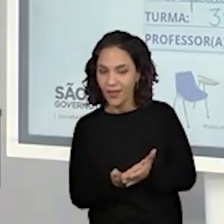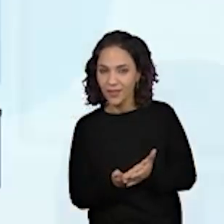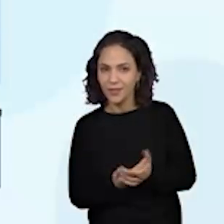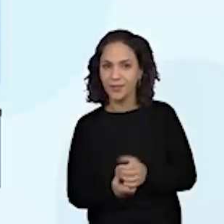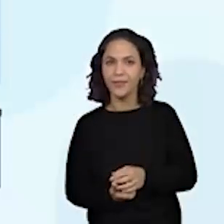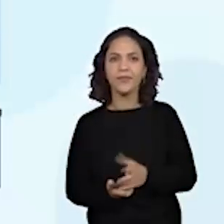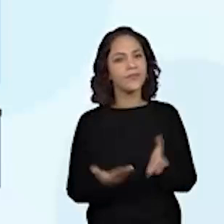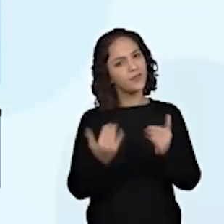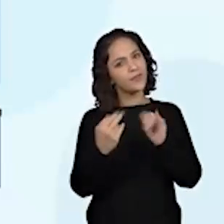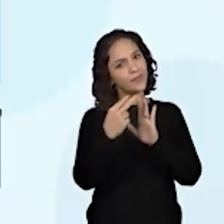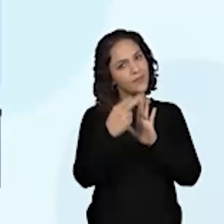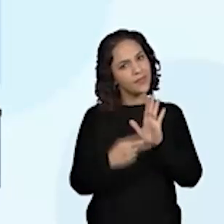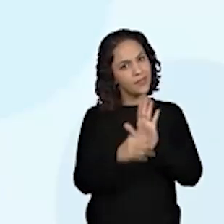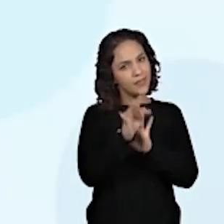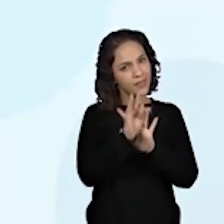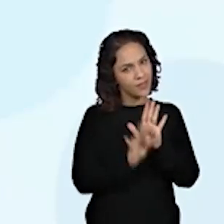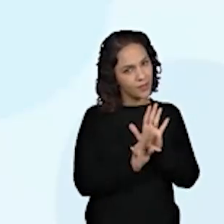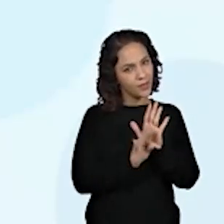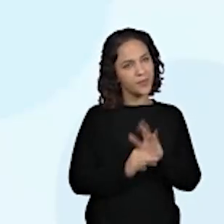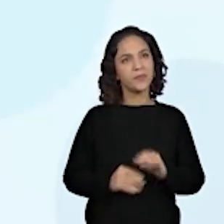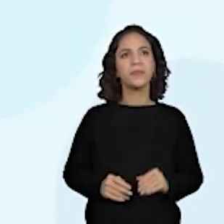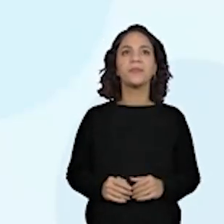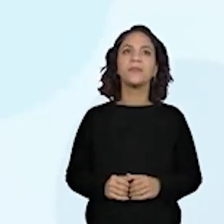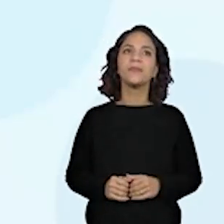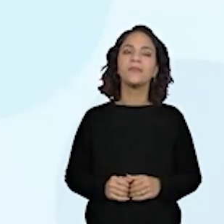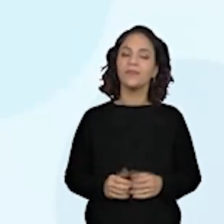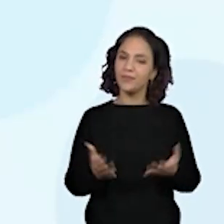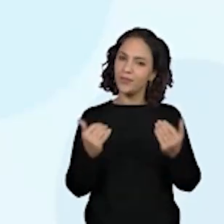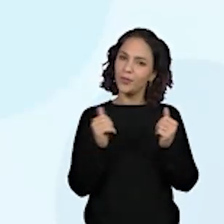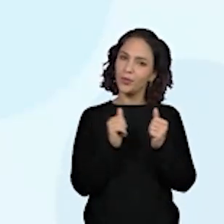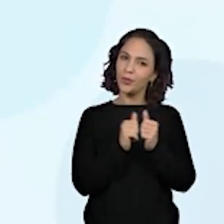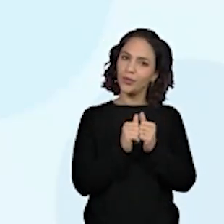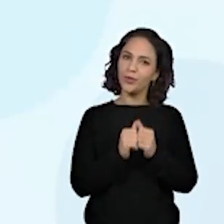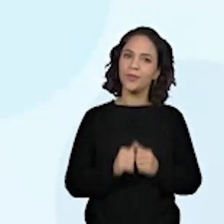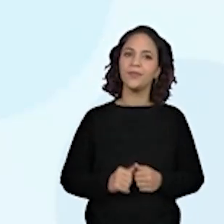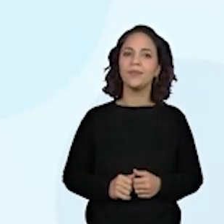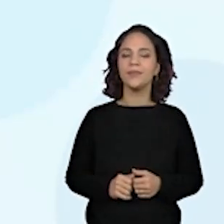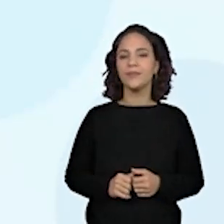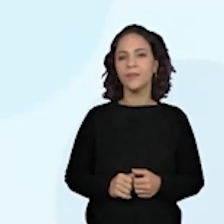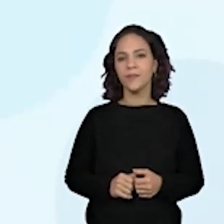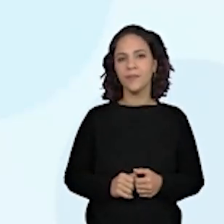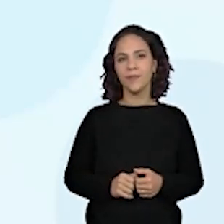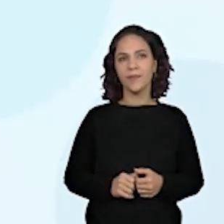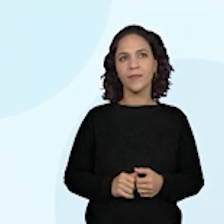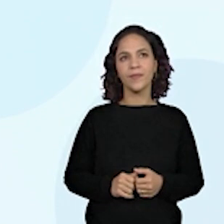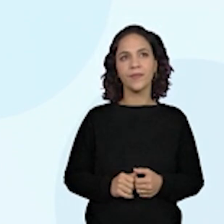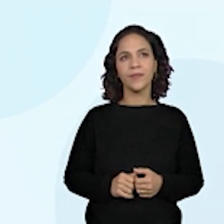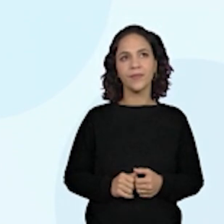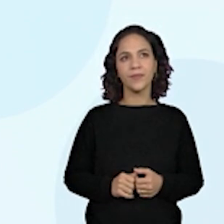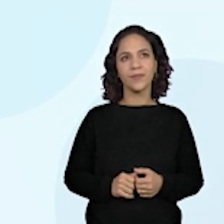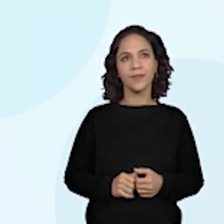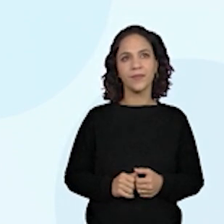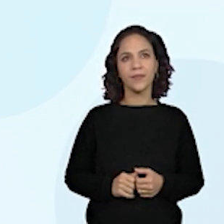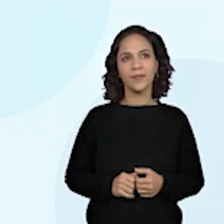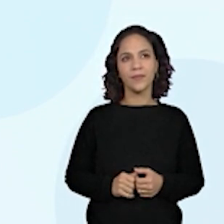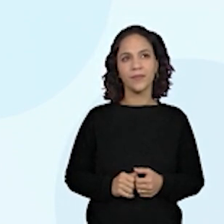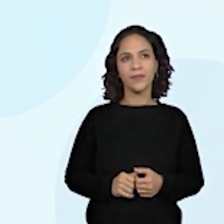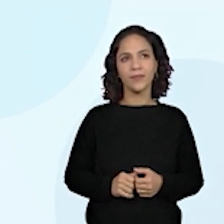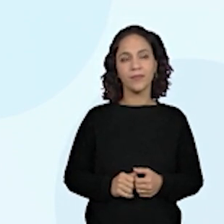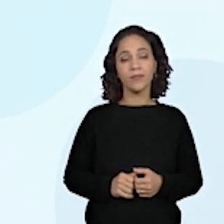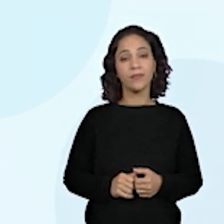texto de apresentação na tela, comigo. Vocês observam aí.